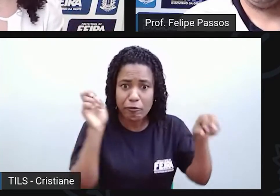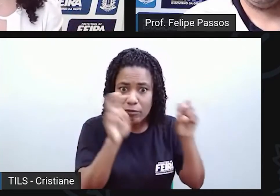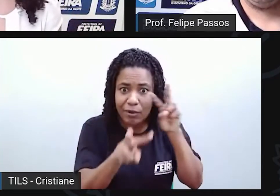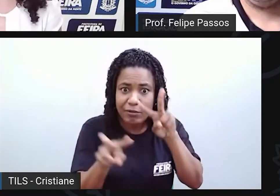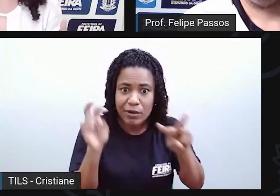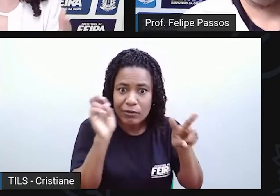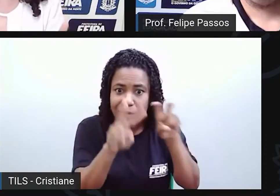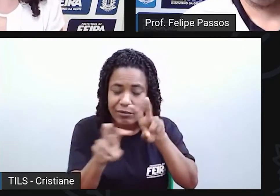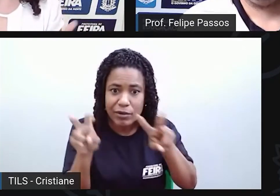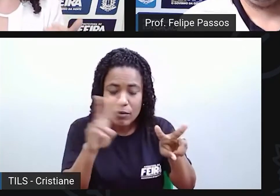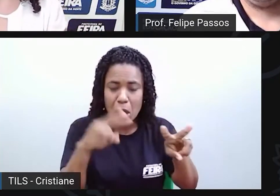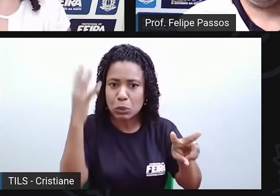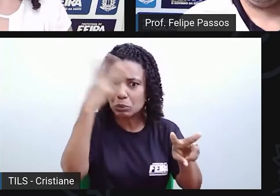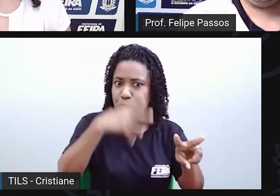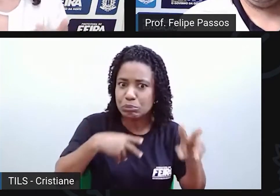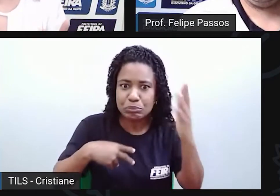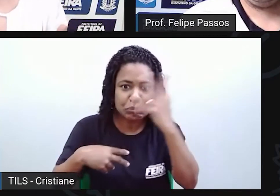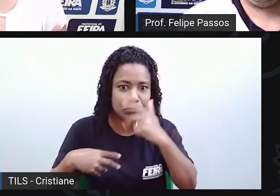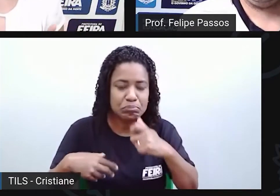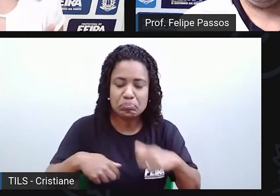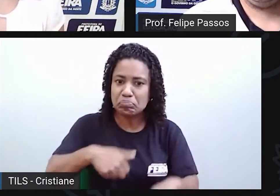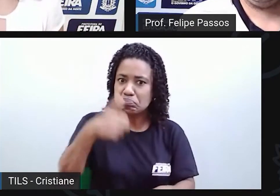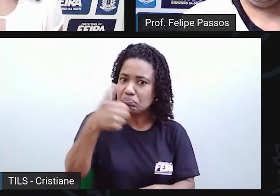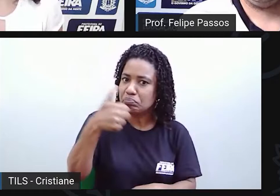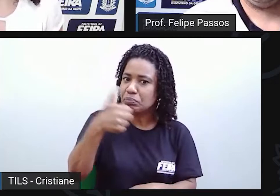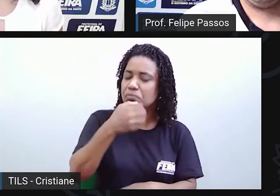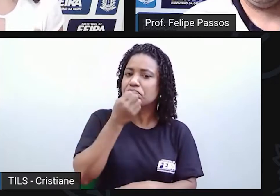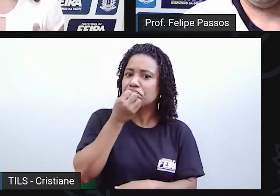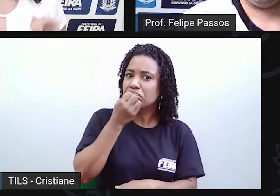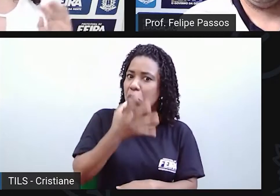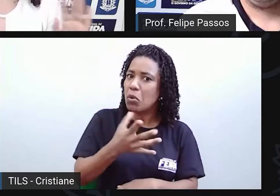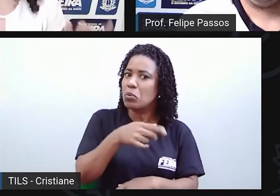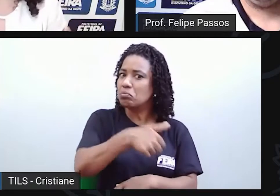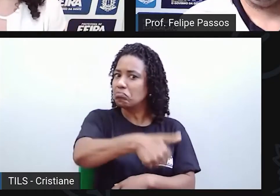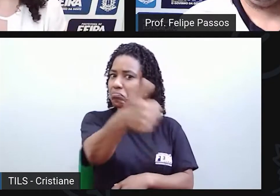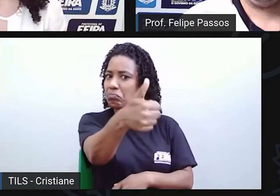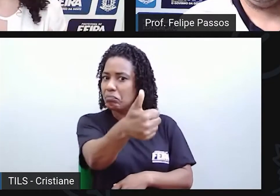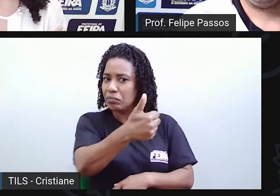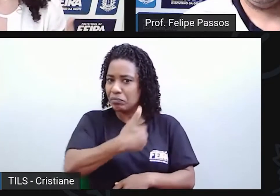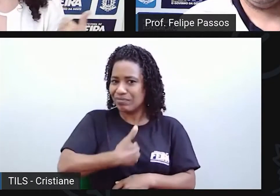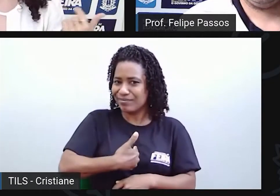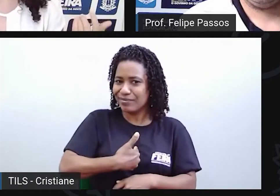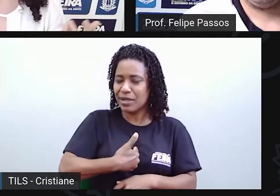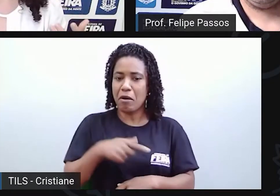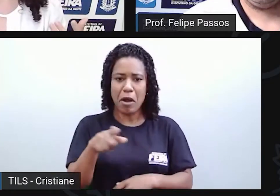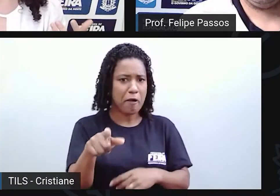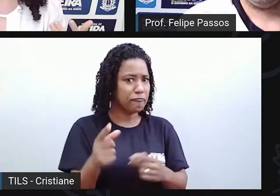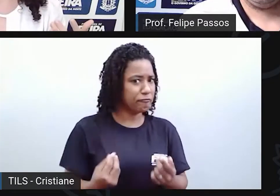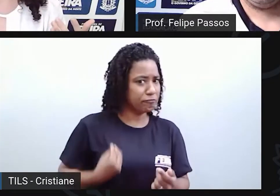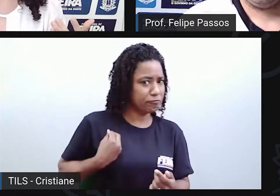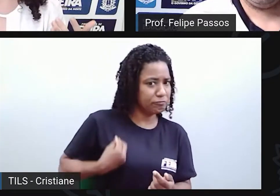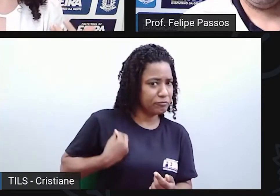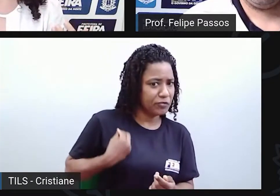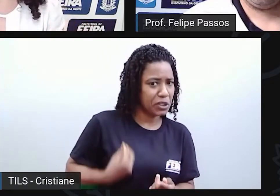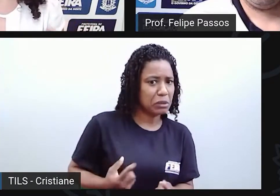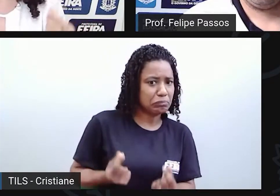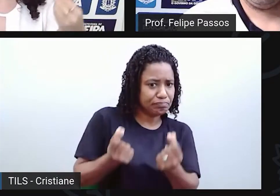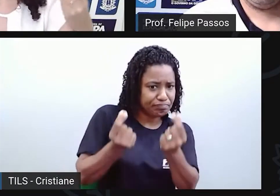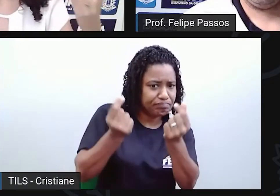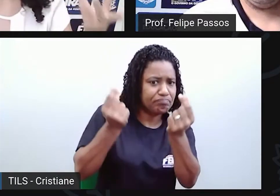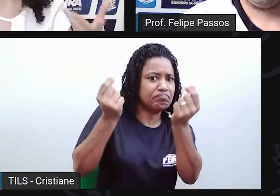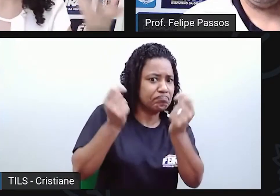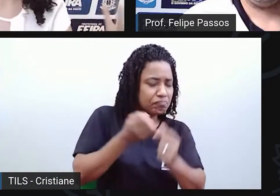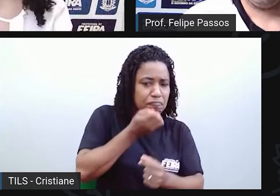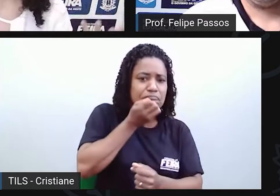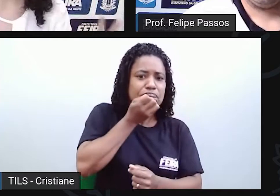comparação. A gente se compara com o estilo de vida que a outra pessoa leva. A gente se compara com a